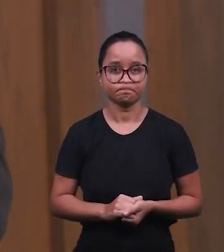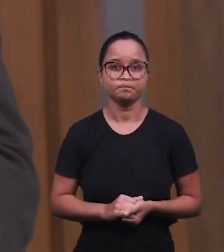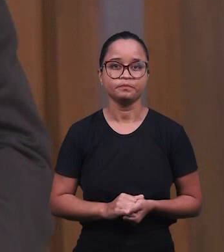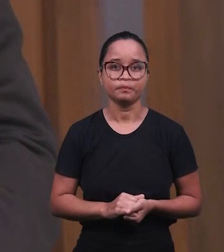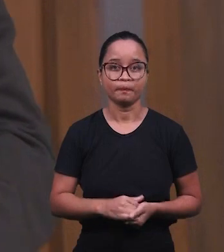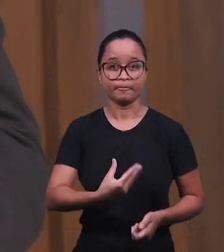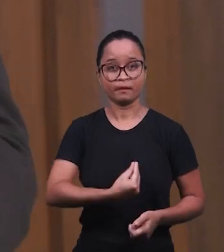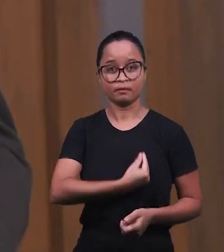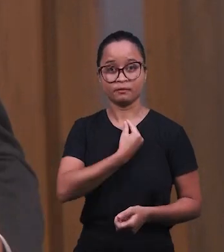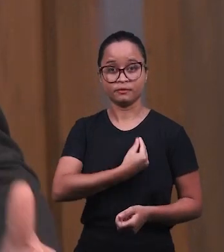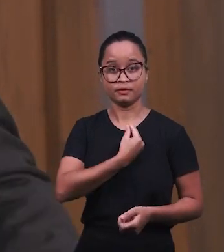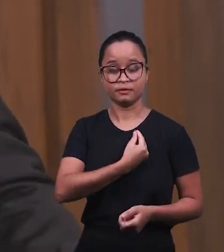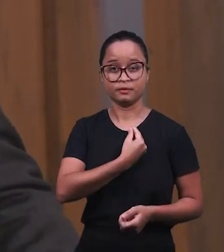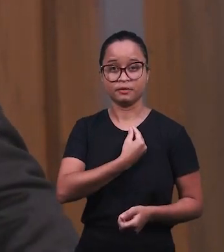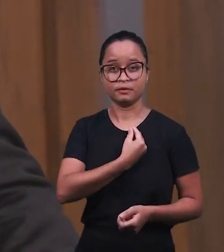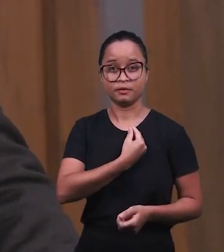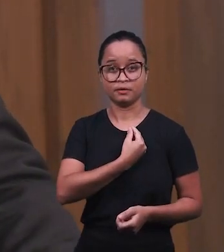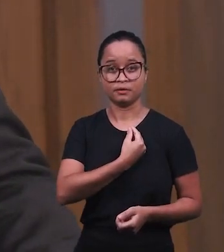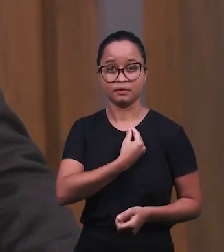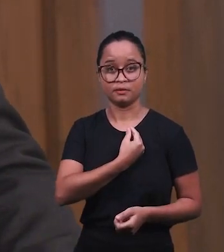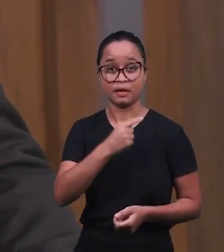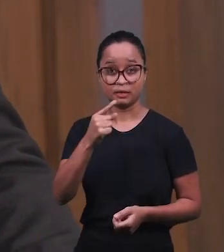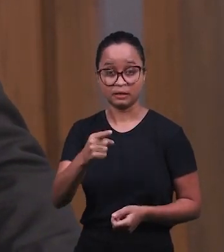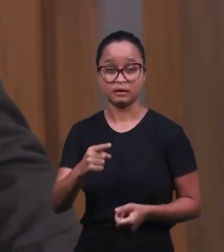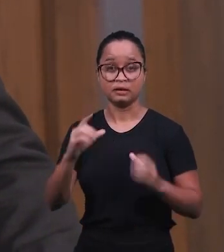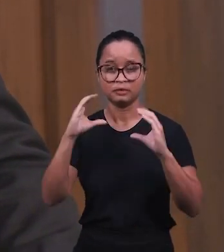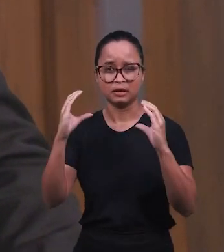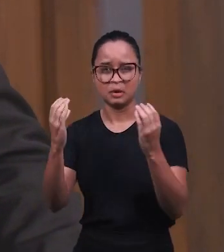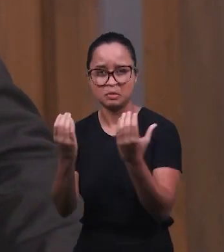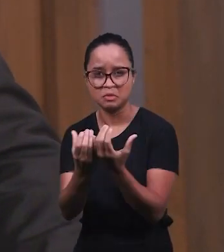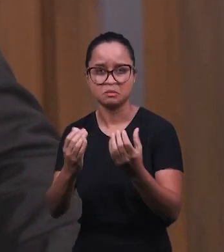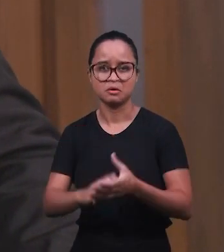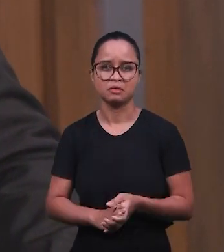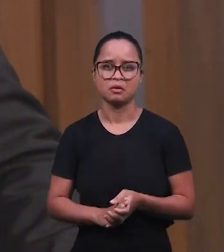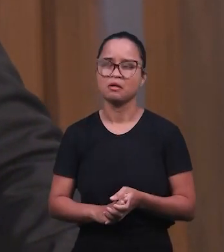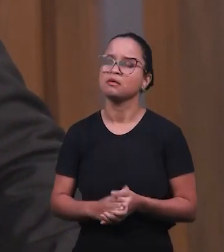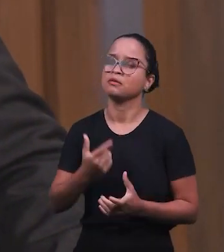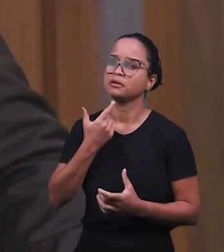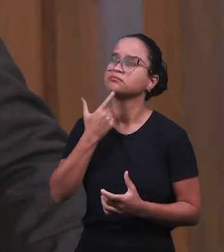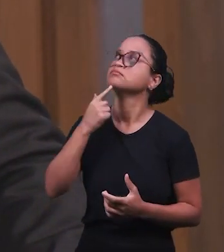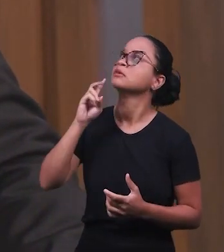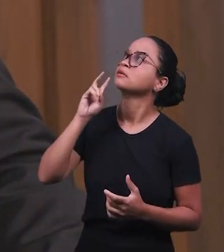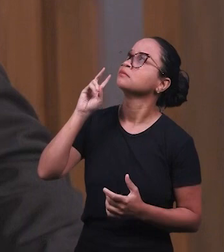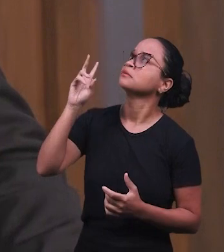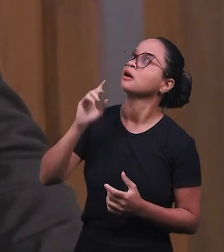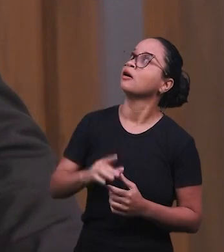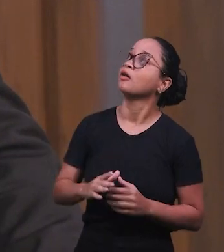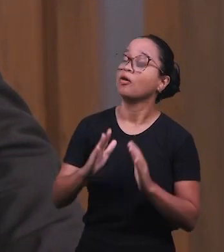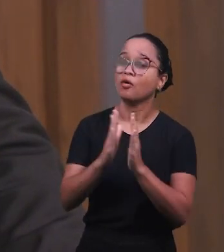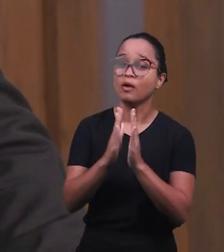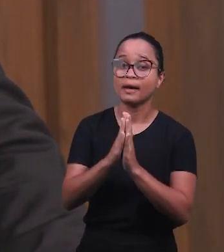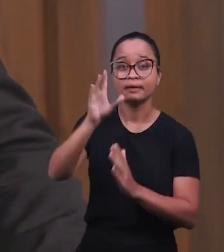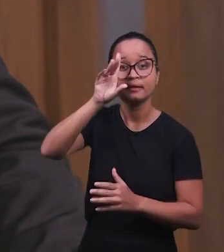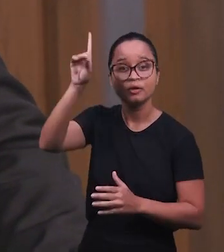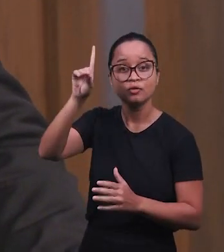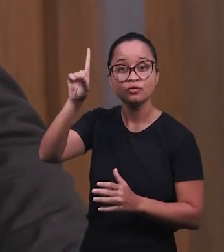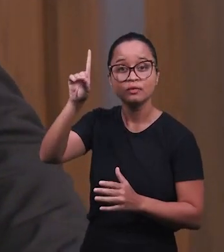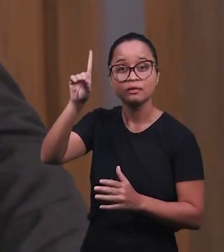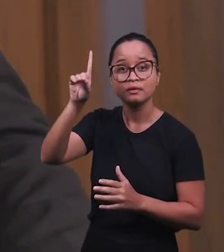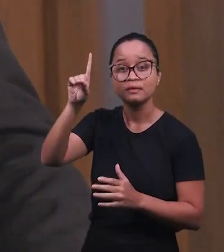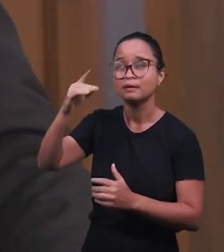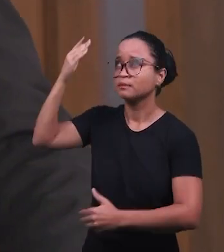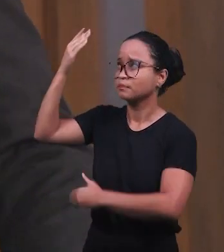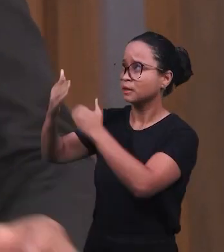estão vivendo nas suas comunidades, olhar para o alto. É buscar a Deus, é estar diante do